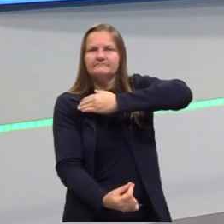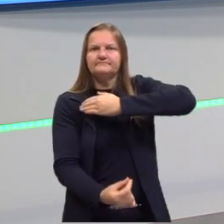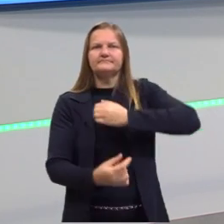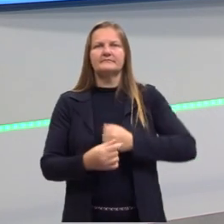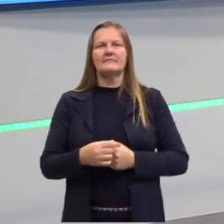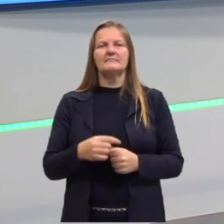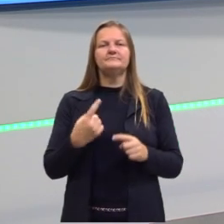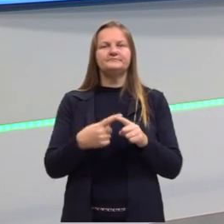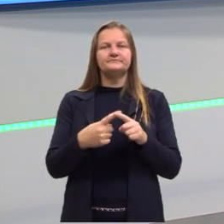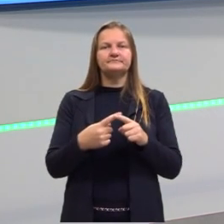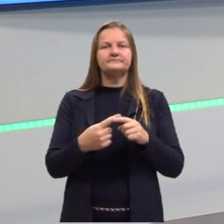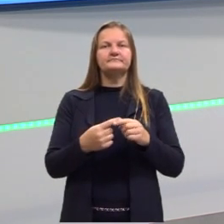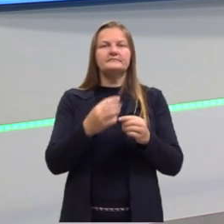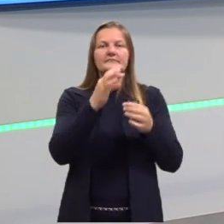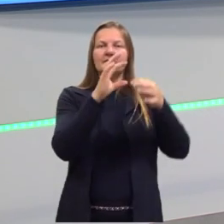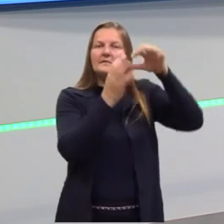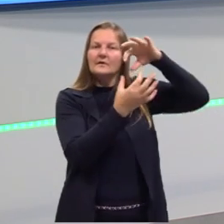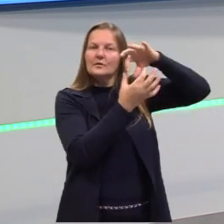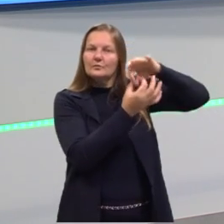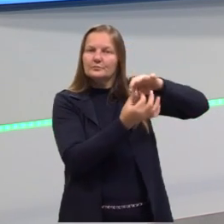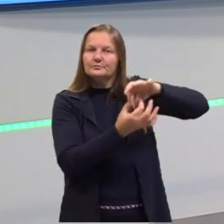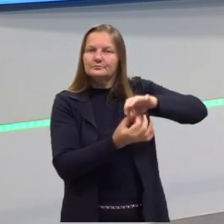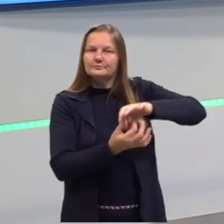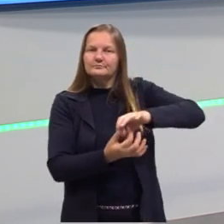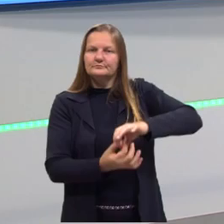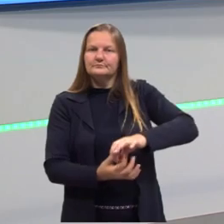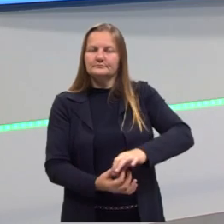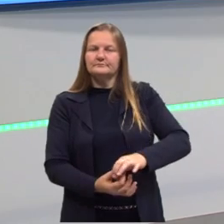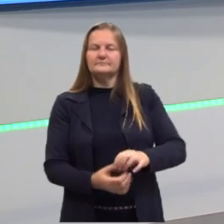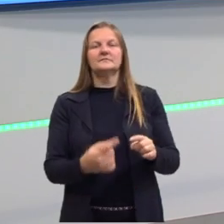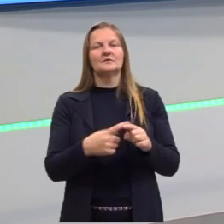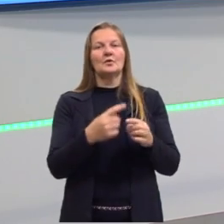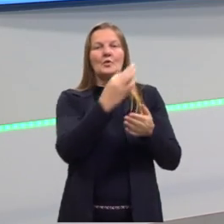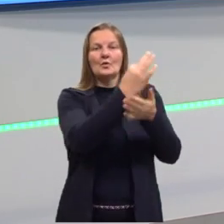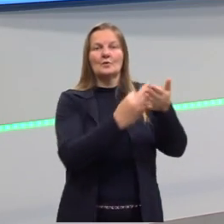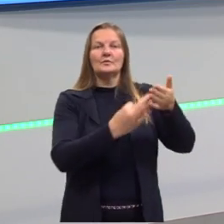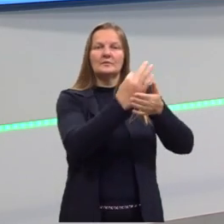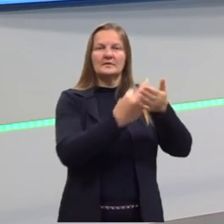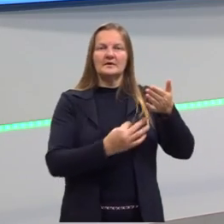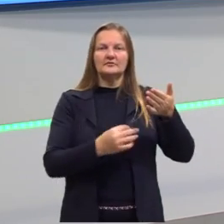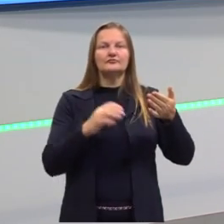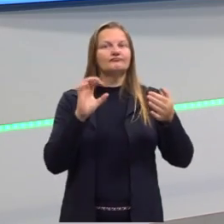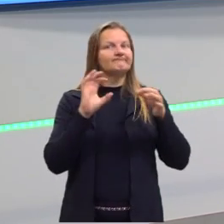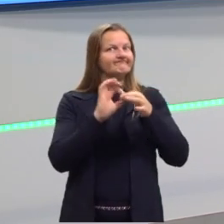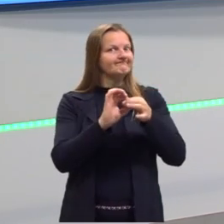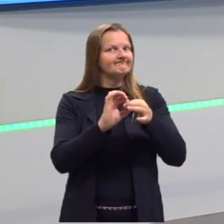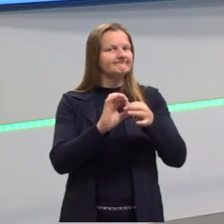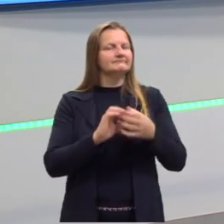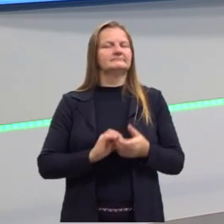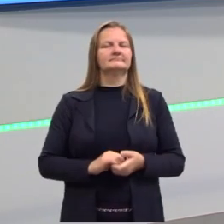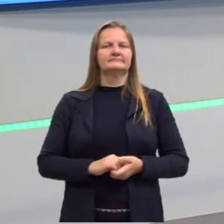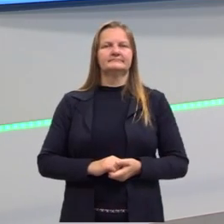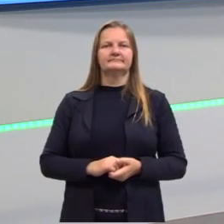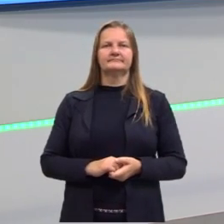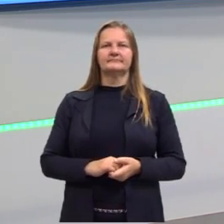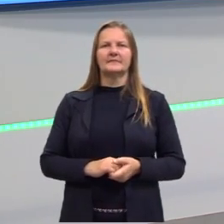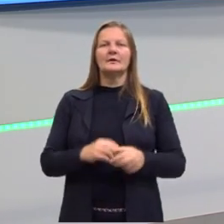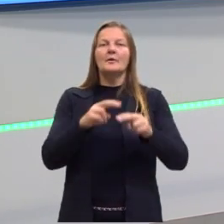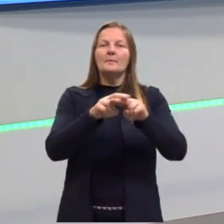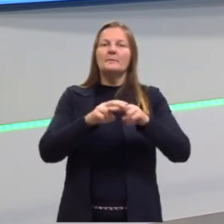EA coerência que também facilita que o termos o texto se torne coiso tá E aí